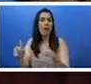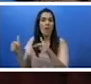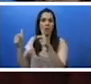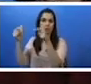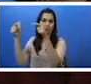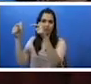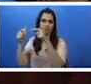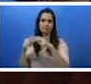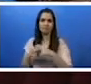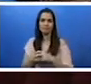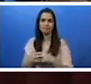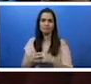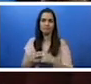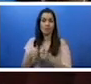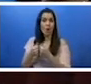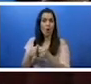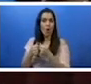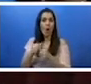E aqui?